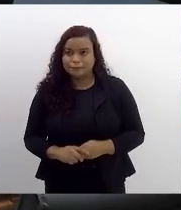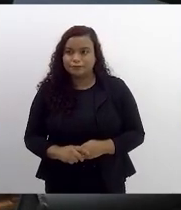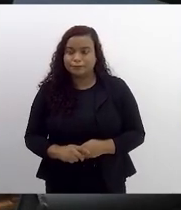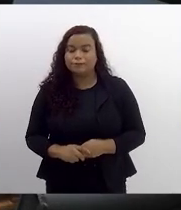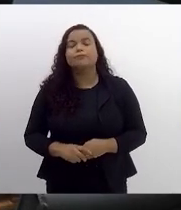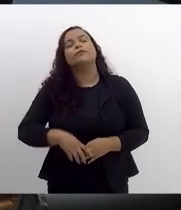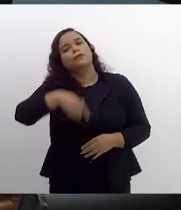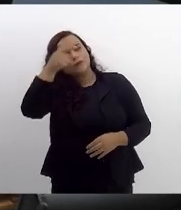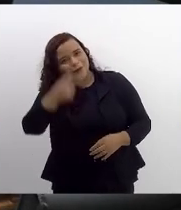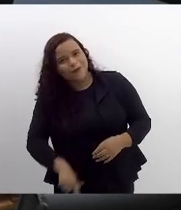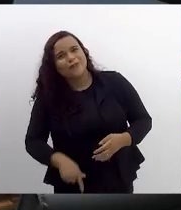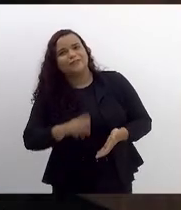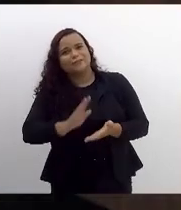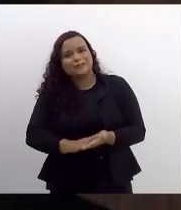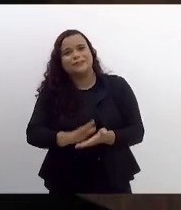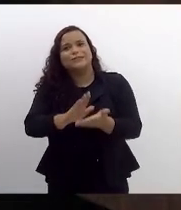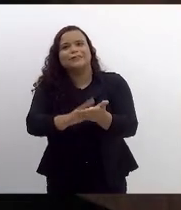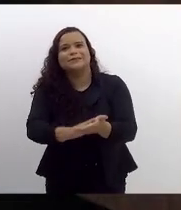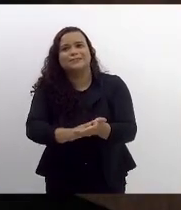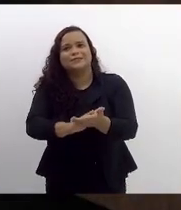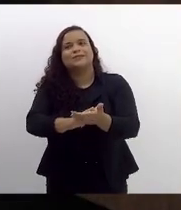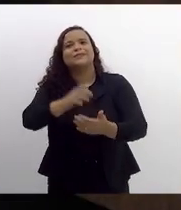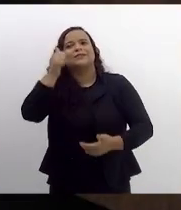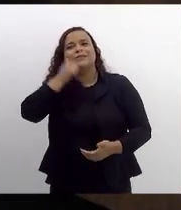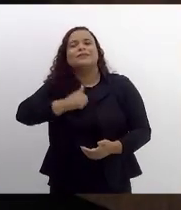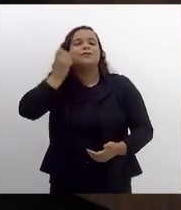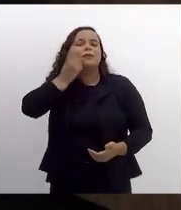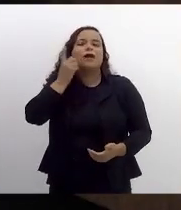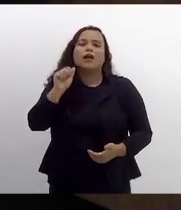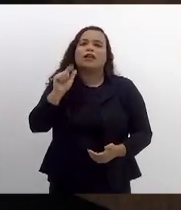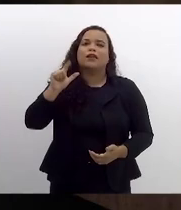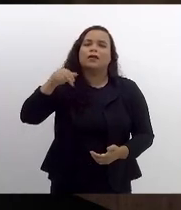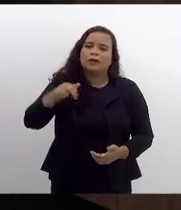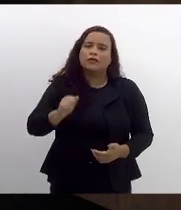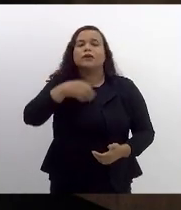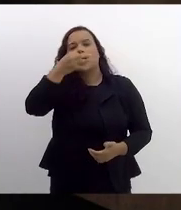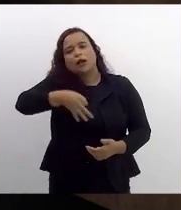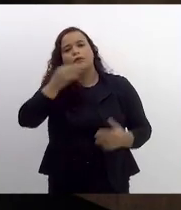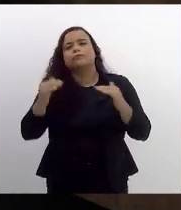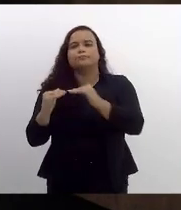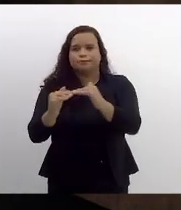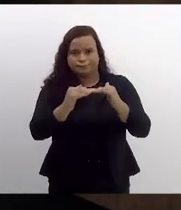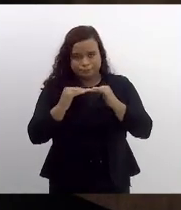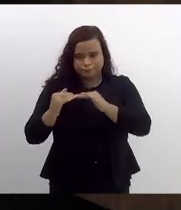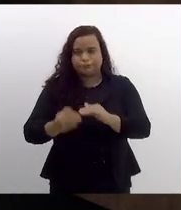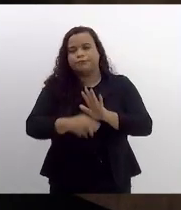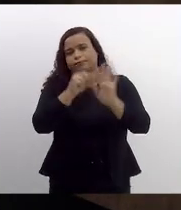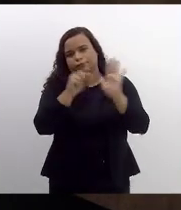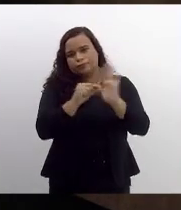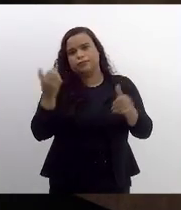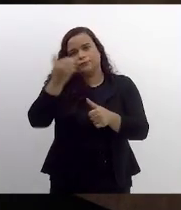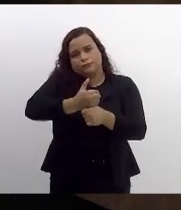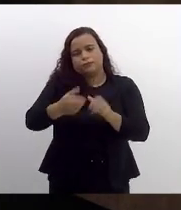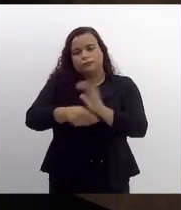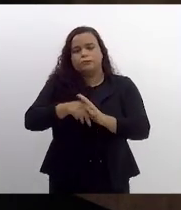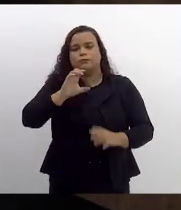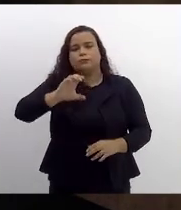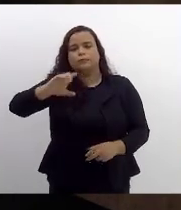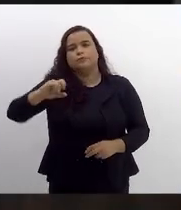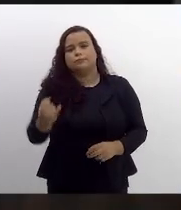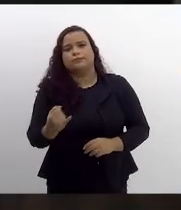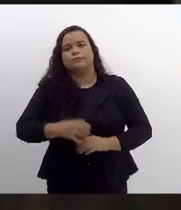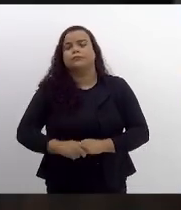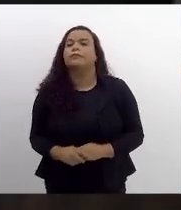o renovado os elogios a deputada Alana Passos o nosso parecer é favorável nos termos do substitutivo da